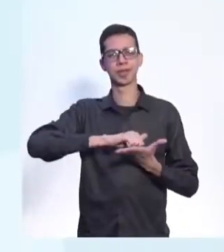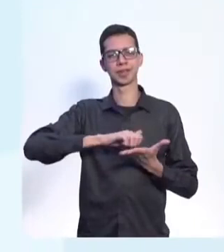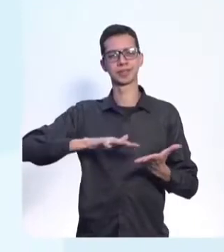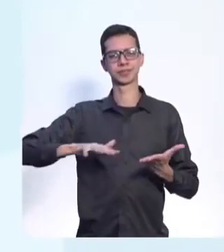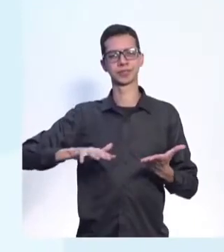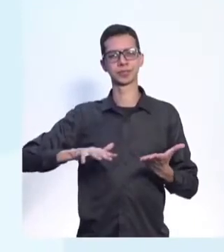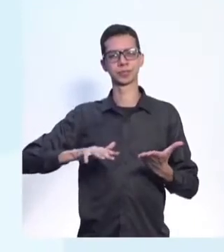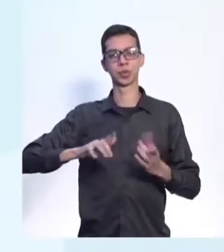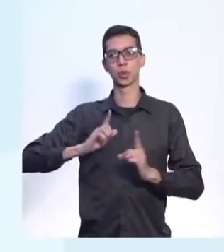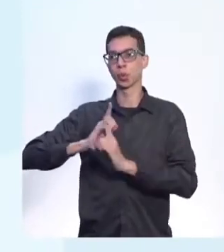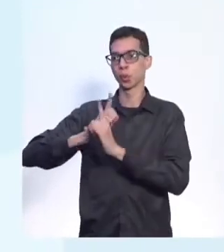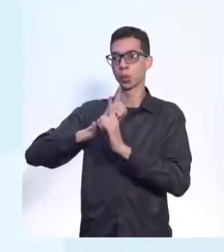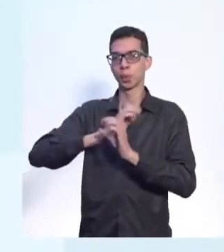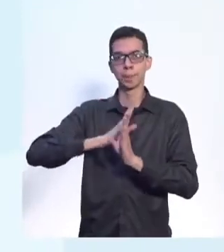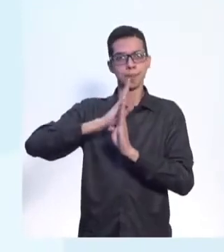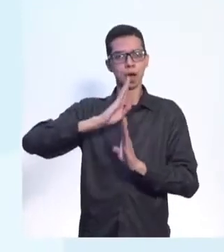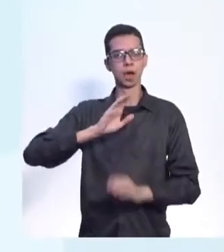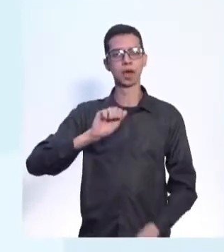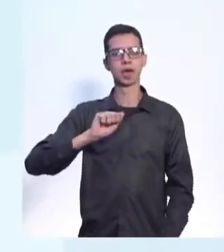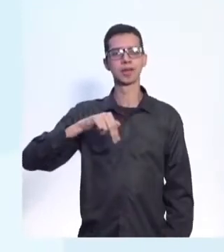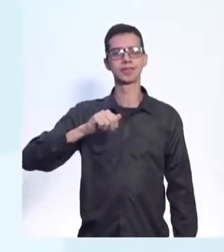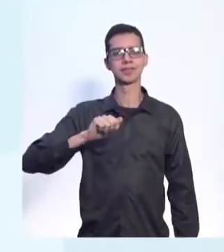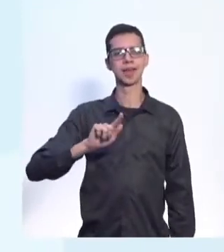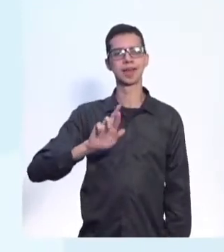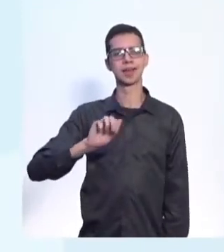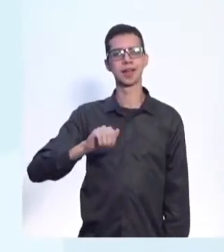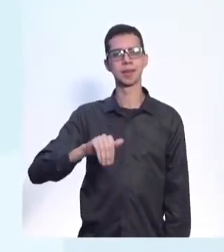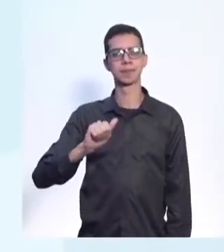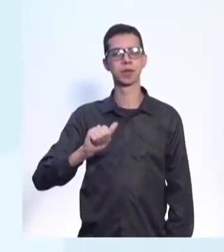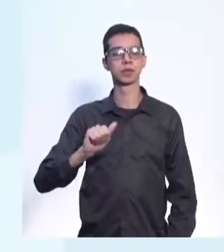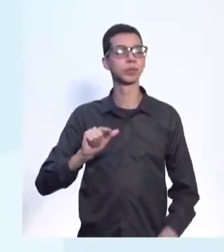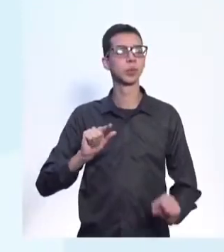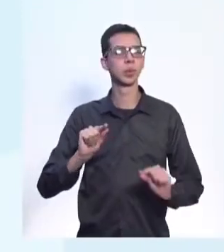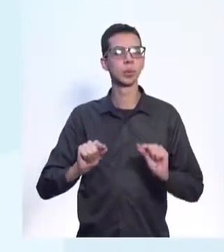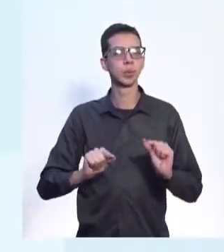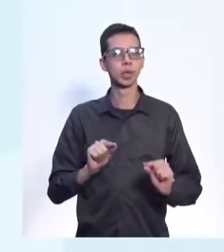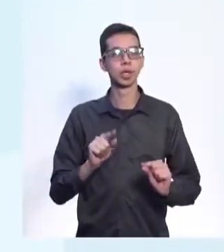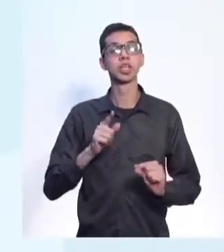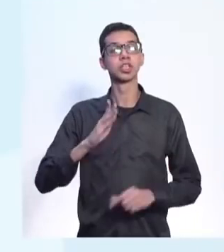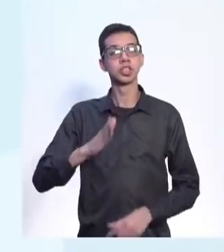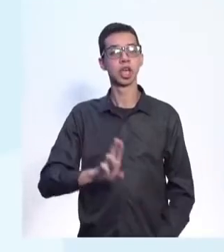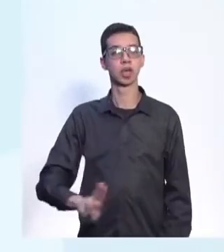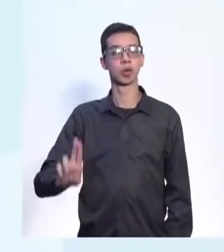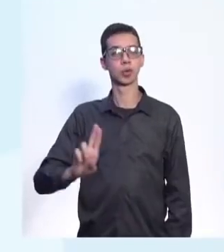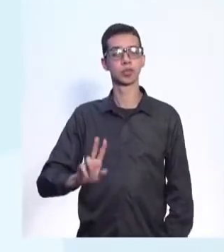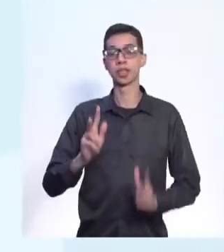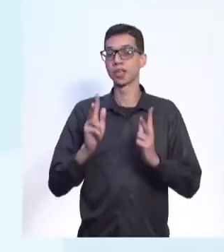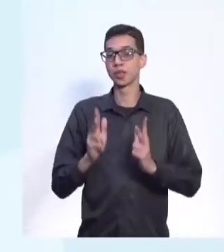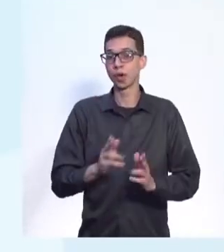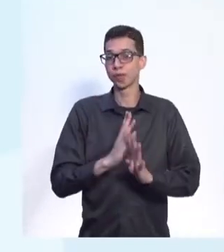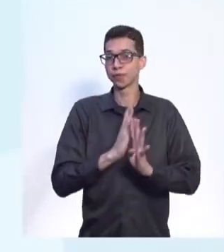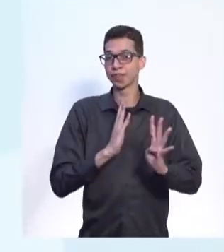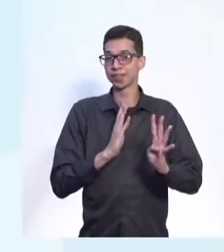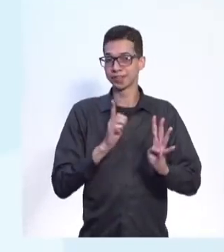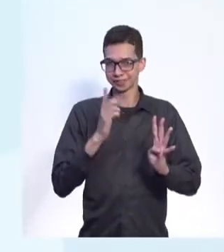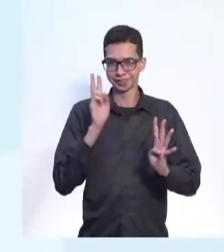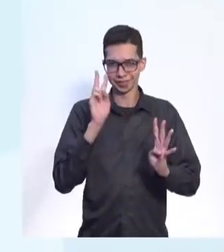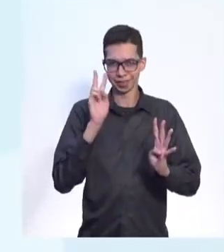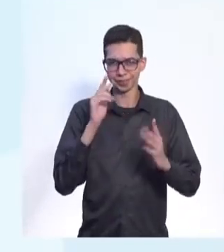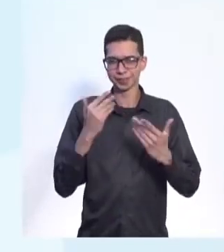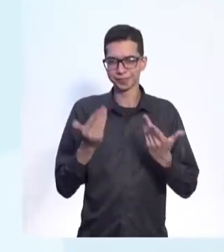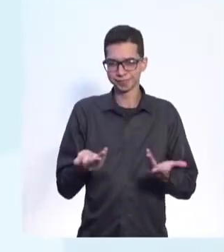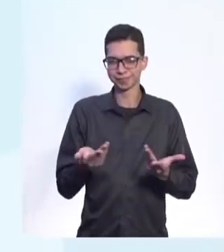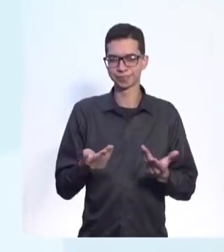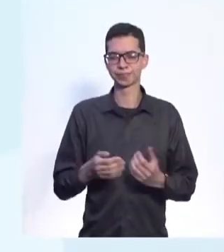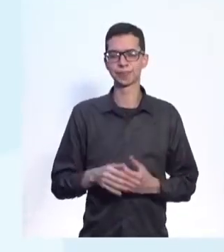encontrando anagramas é o mesmo que você já estava usando para as filas sem repetição.